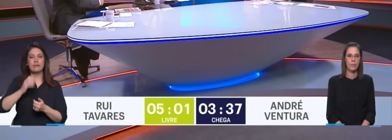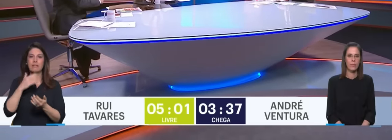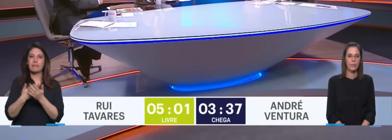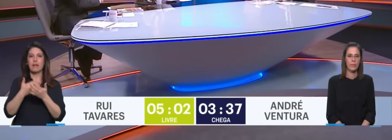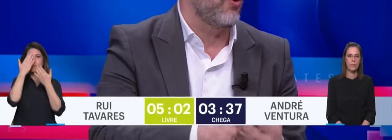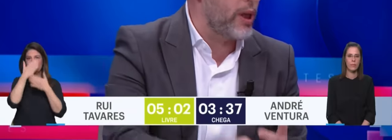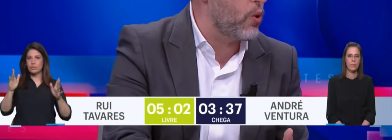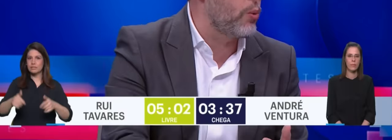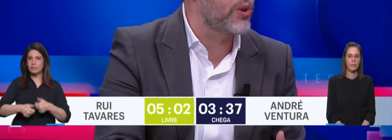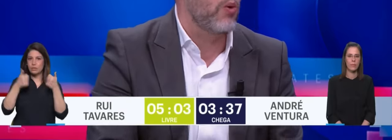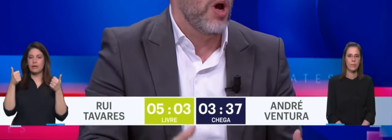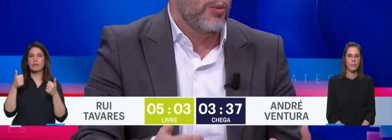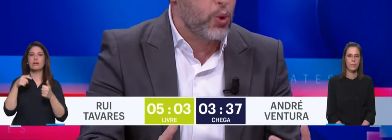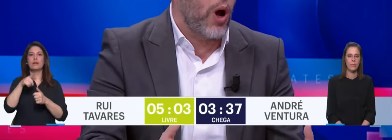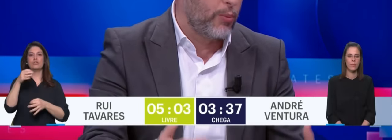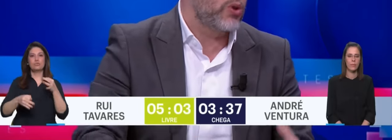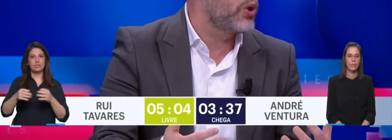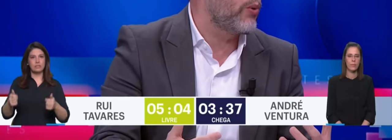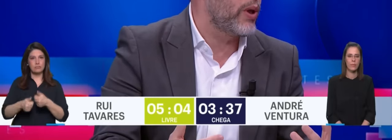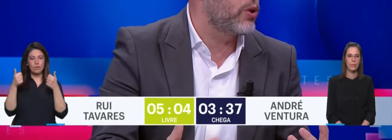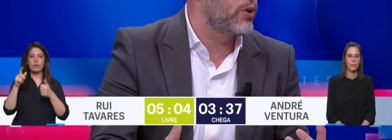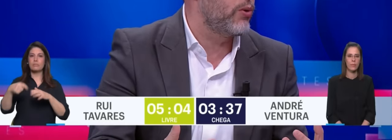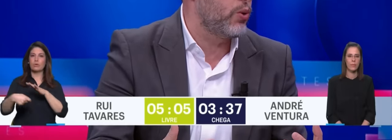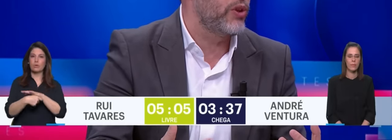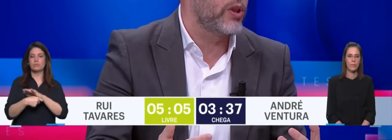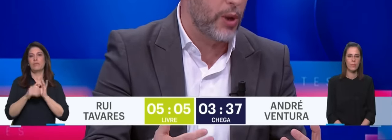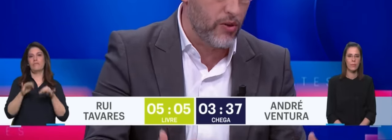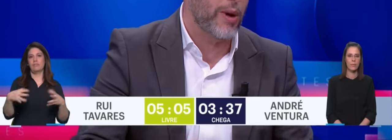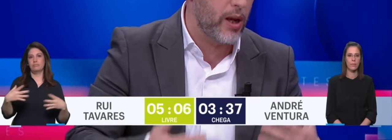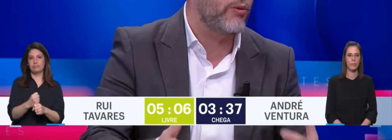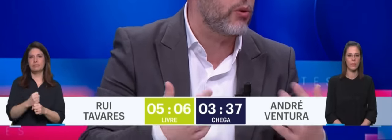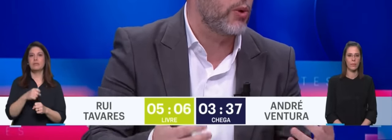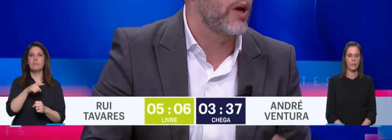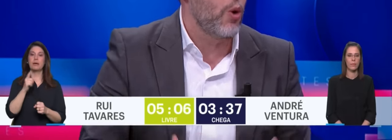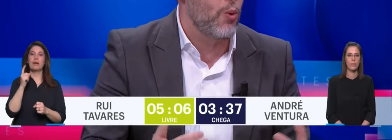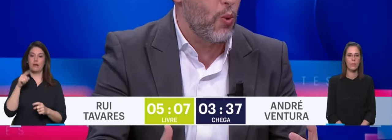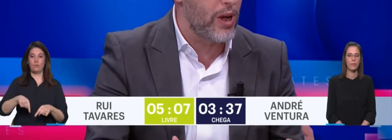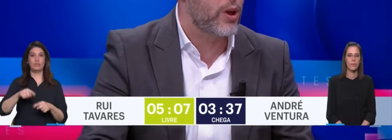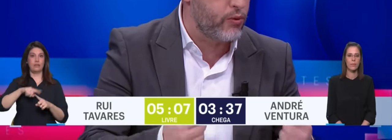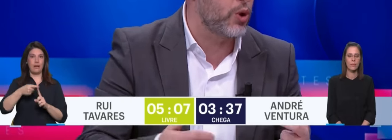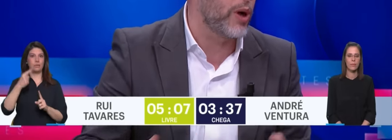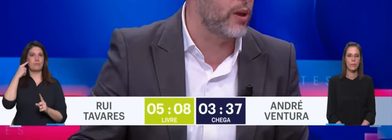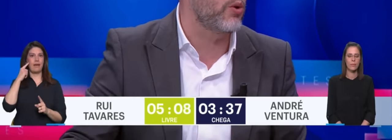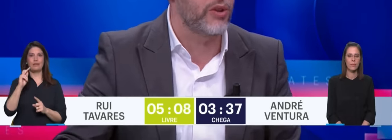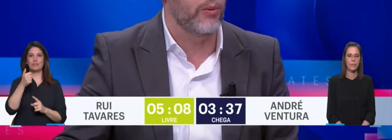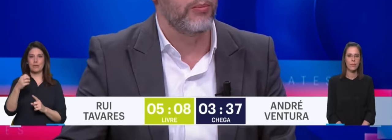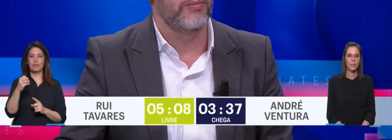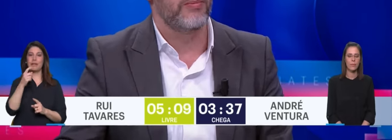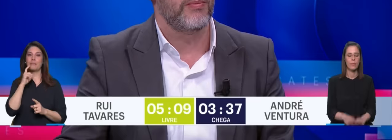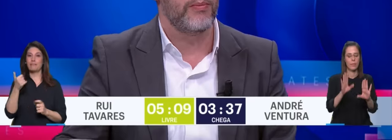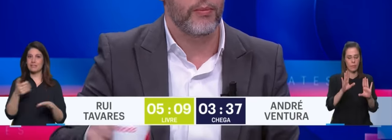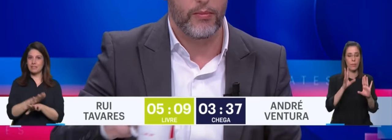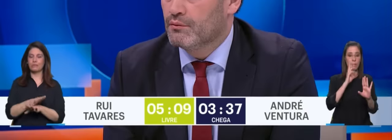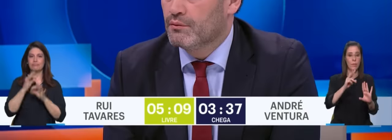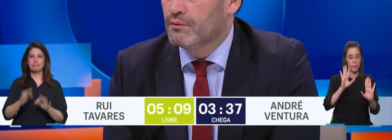reforma da Justiça no combate à corrupção Portugal possa nos 50 anos do do 25 de Abril levar uma grande reforma um um grande reforço e uma grande renovação Ventura